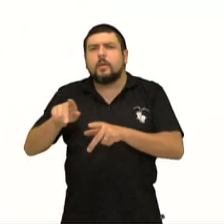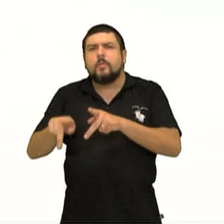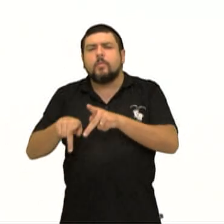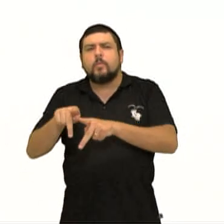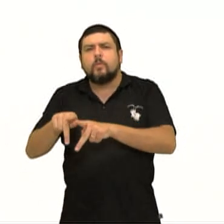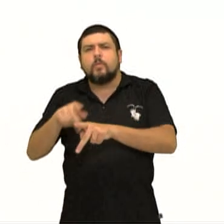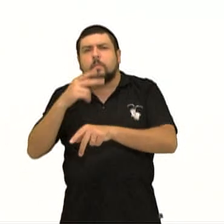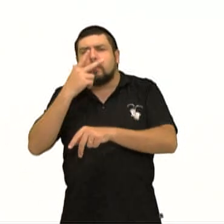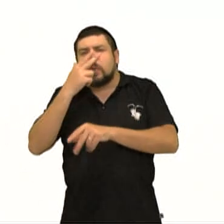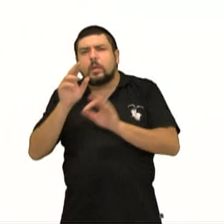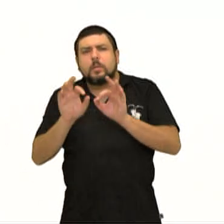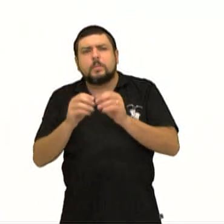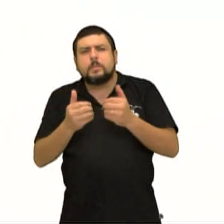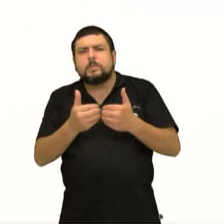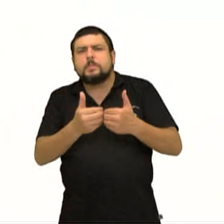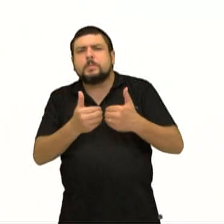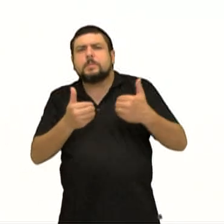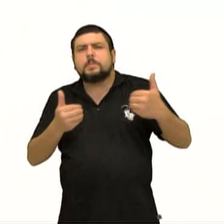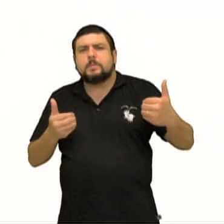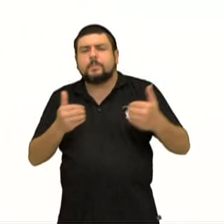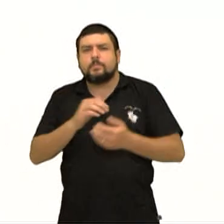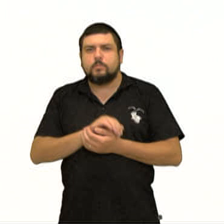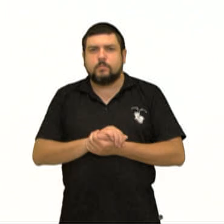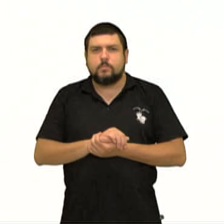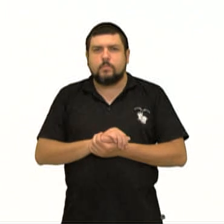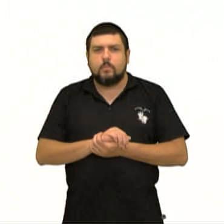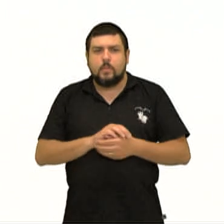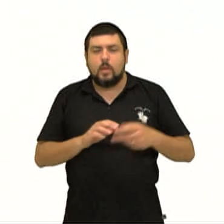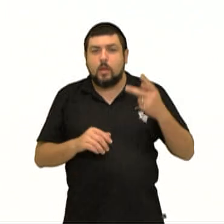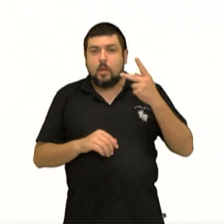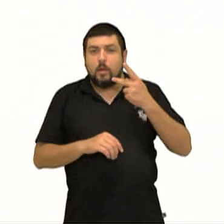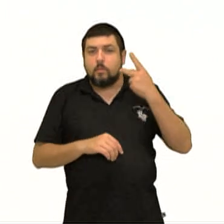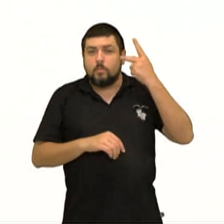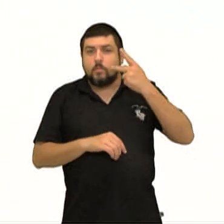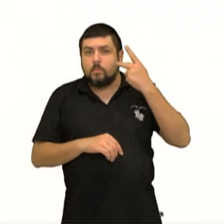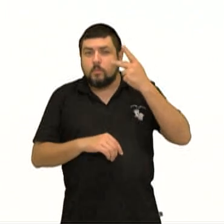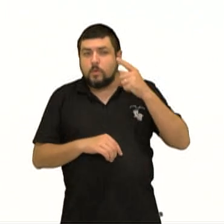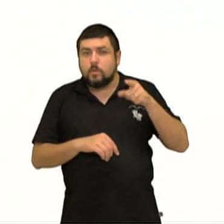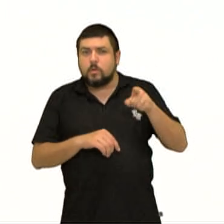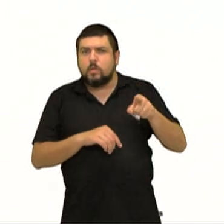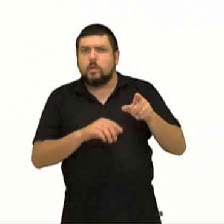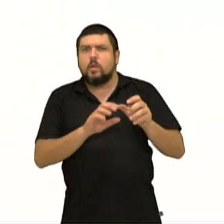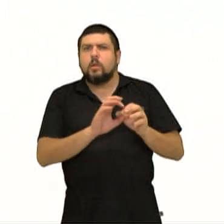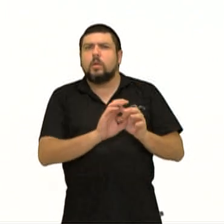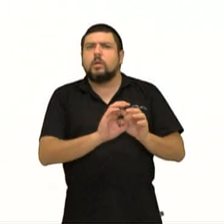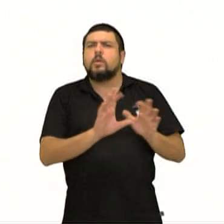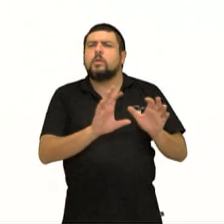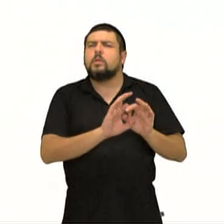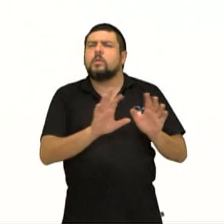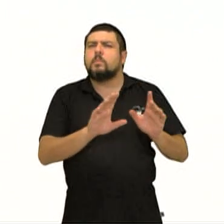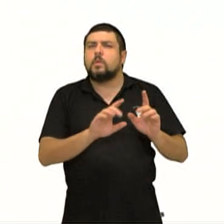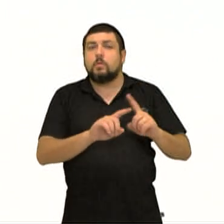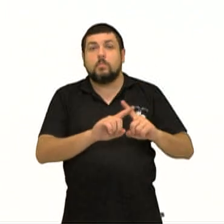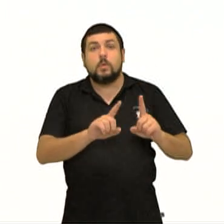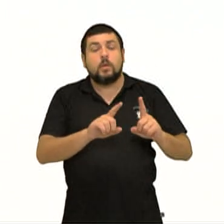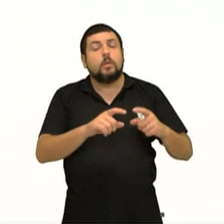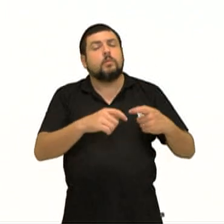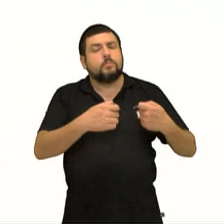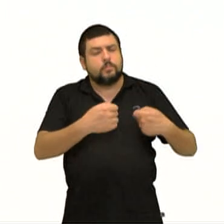tomada. A liberdade política está relacionada ao respeito às leis do